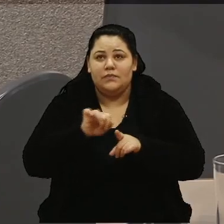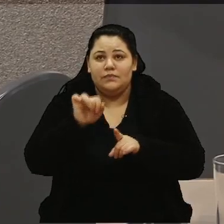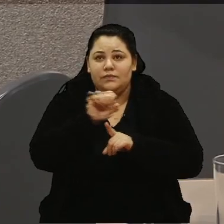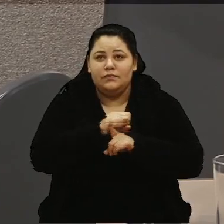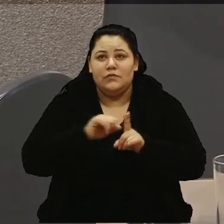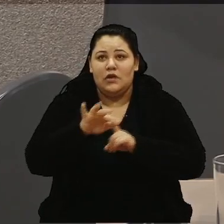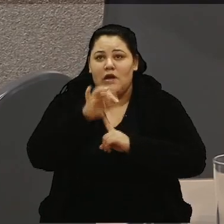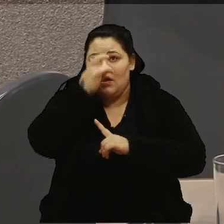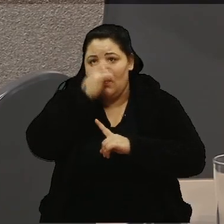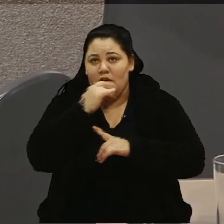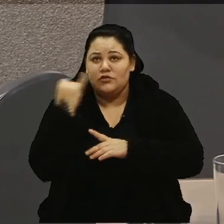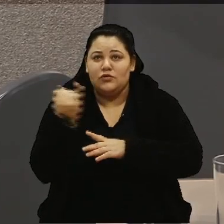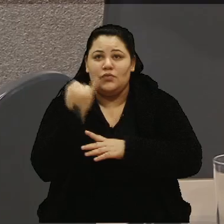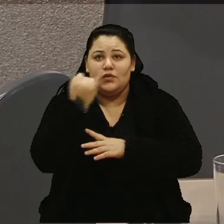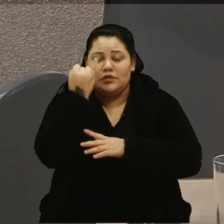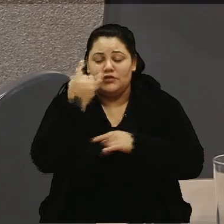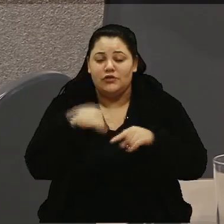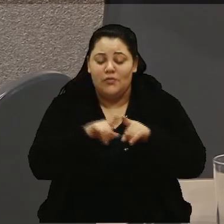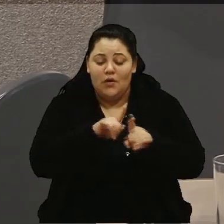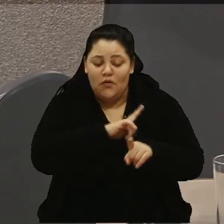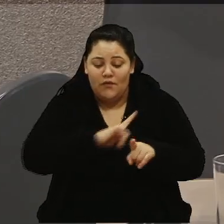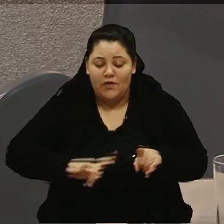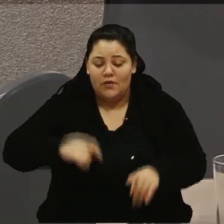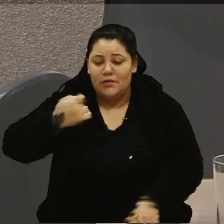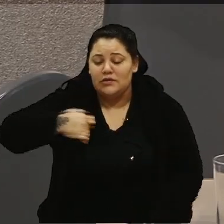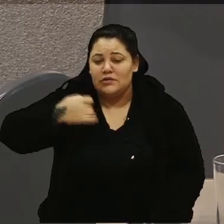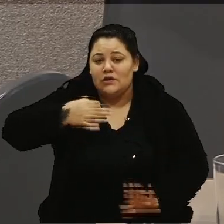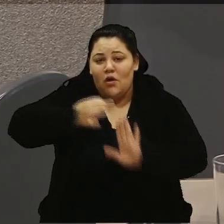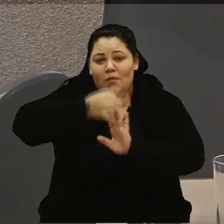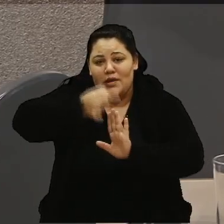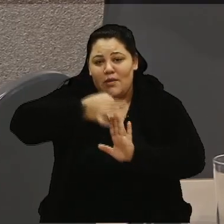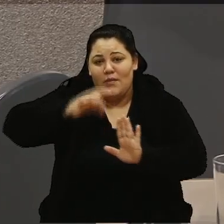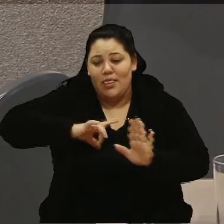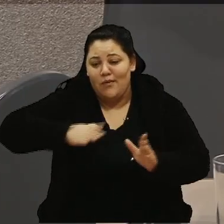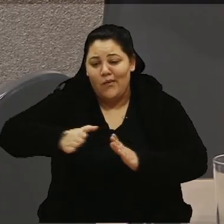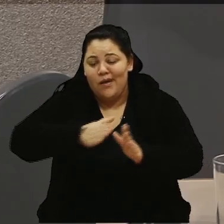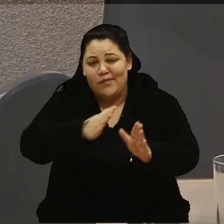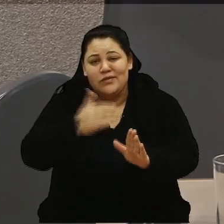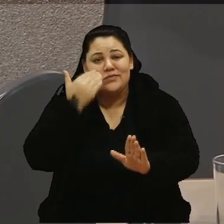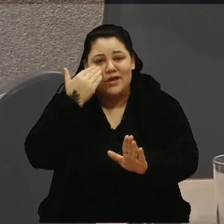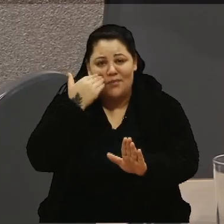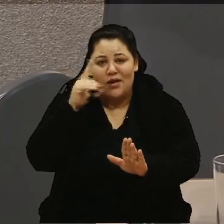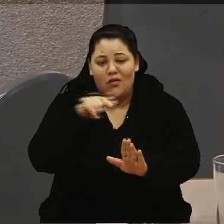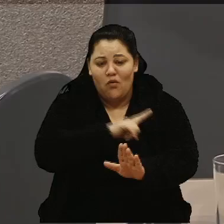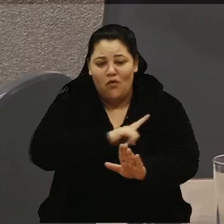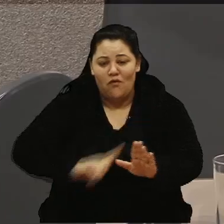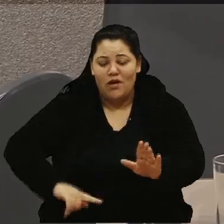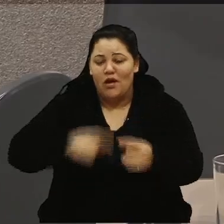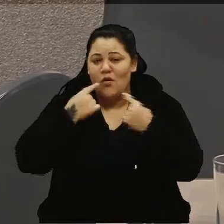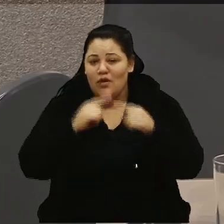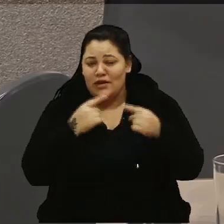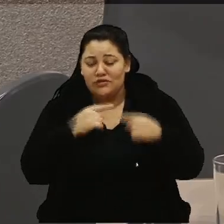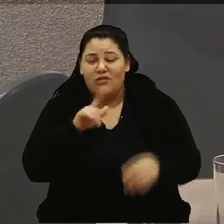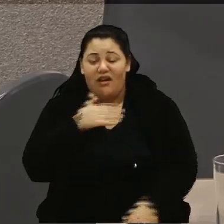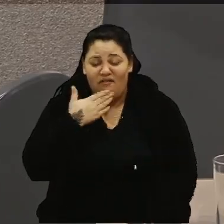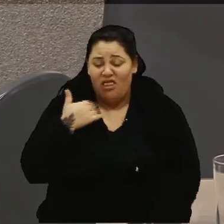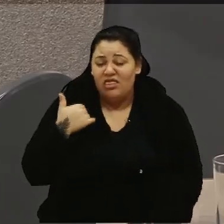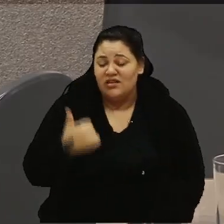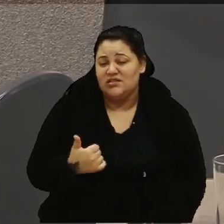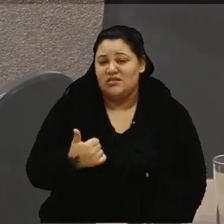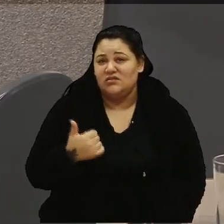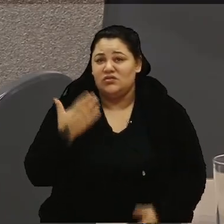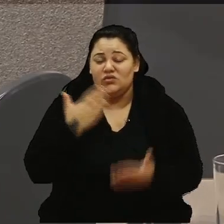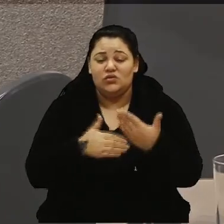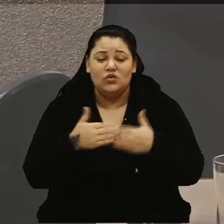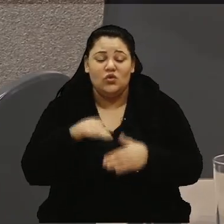importante, e sempre digo que todo governo precisa de oposição para ter como um norte o seu governo. As críticas sempre são válidas e todos os dias de sessões